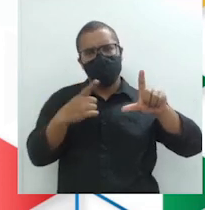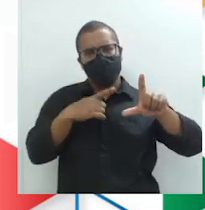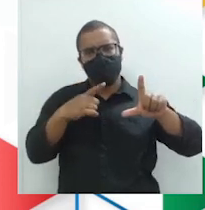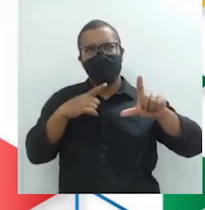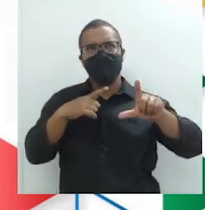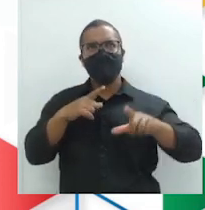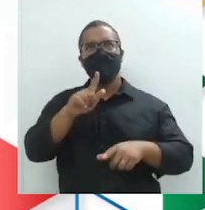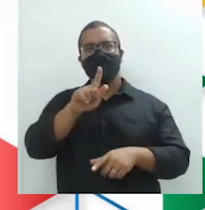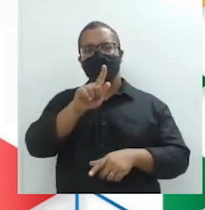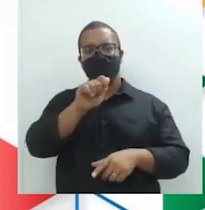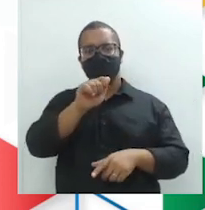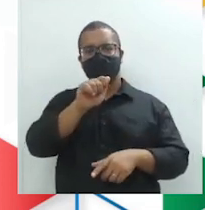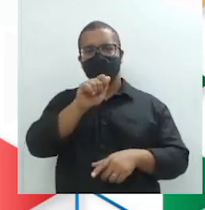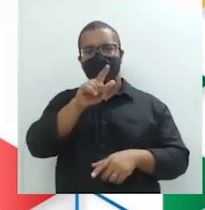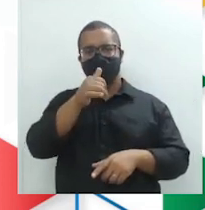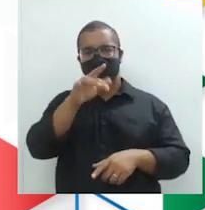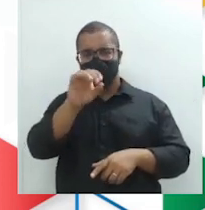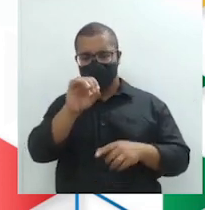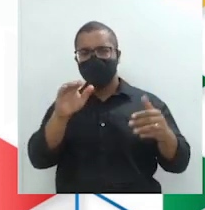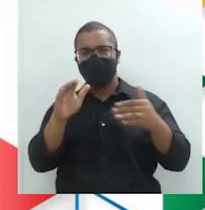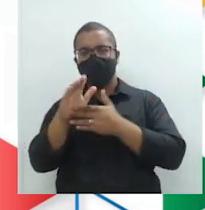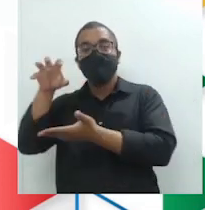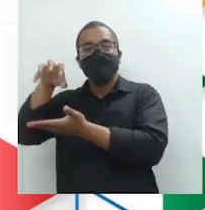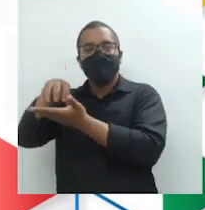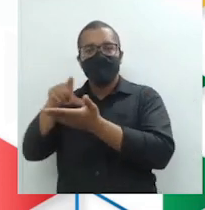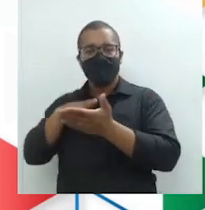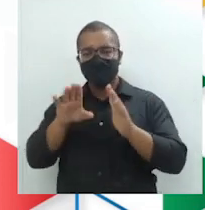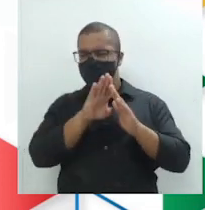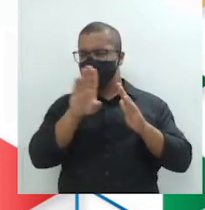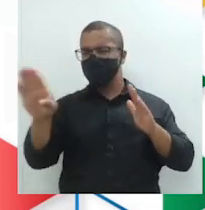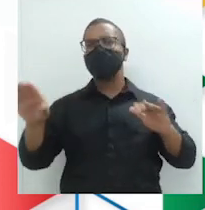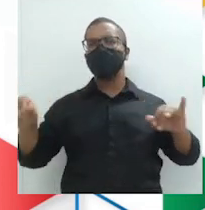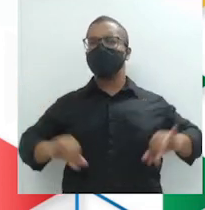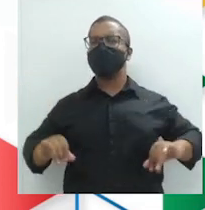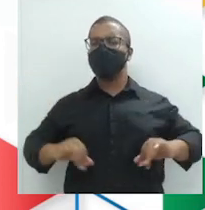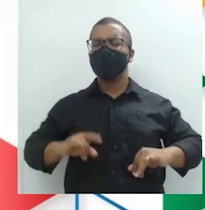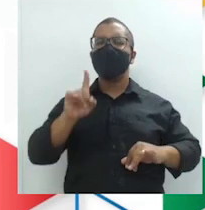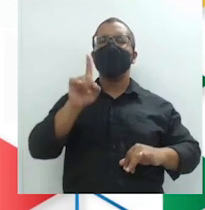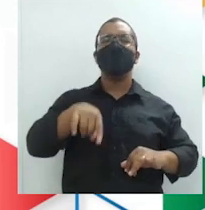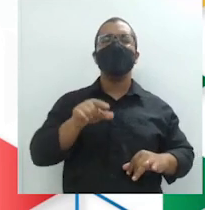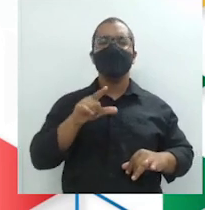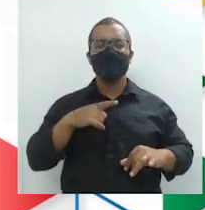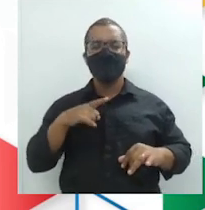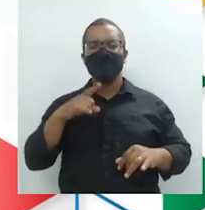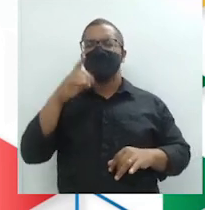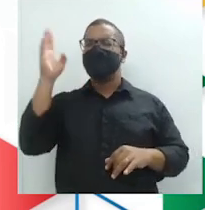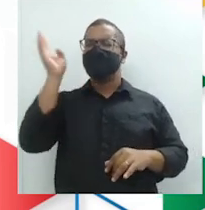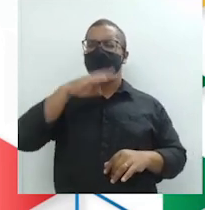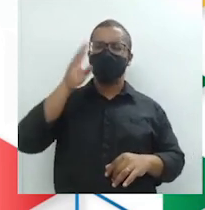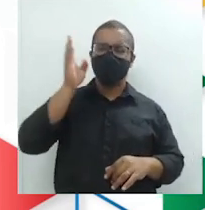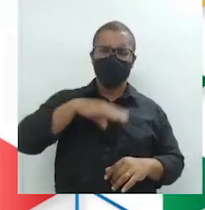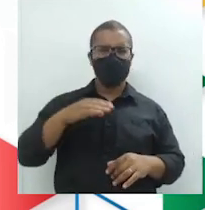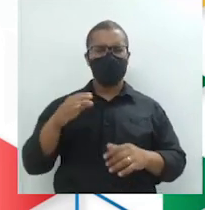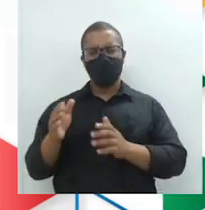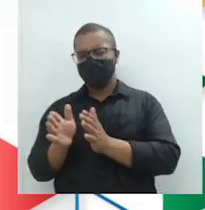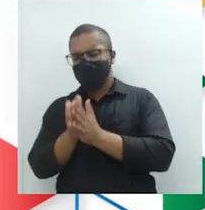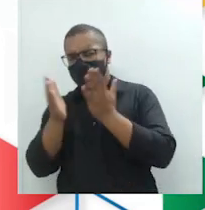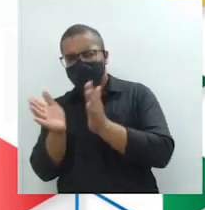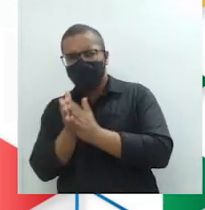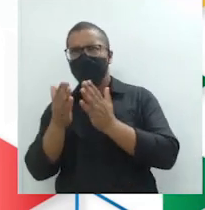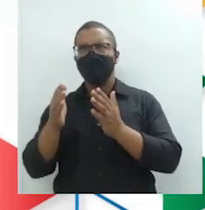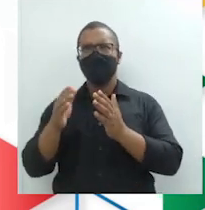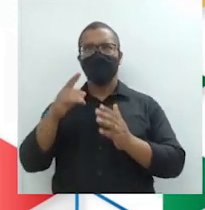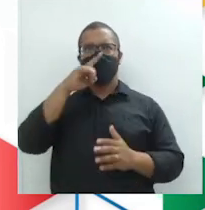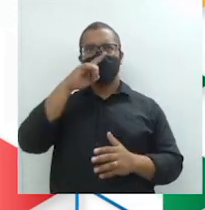Do Galeão ao centro, uma via crucis para os turistas. Mau cheiro, miséria, riscos de bala perdida são